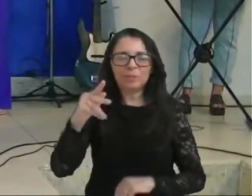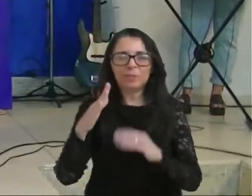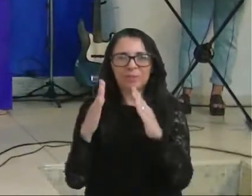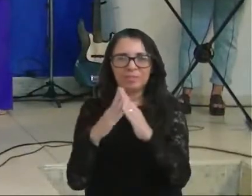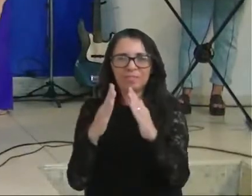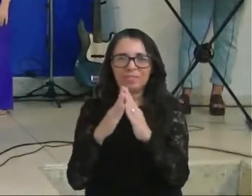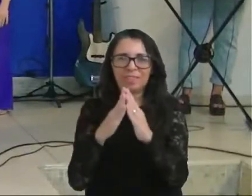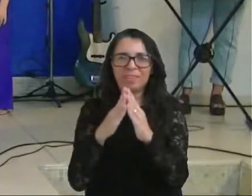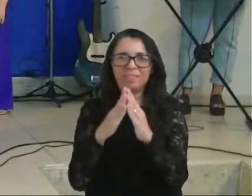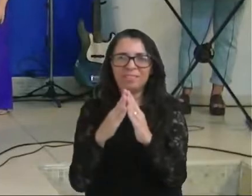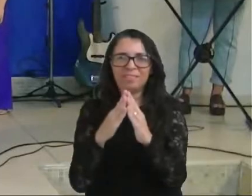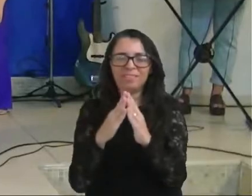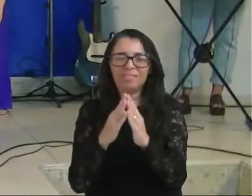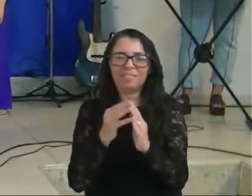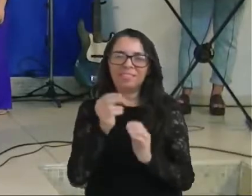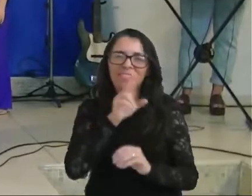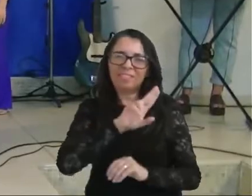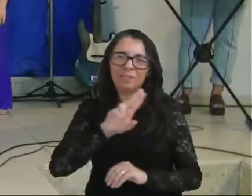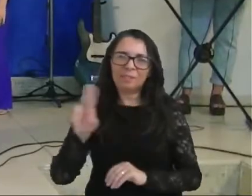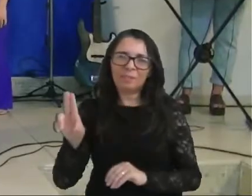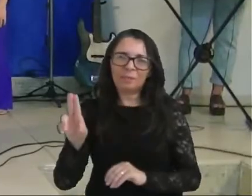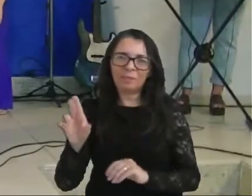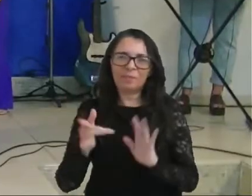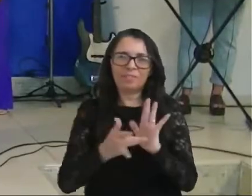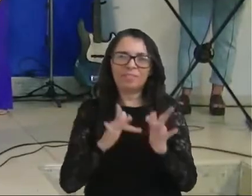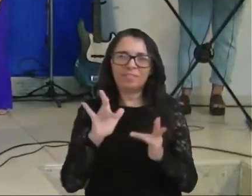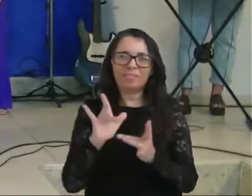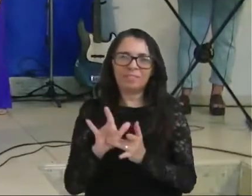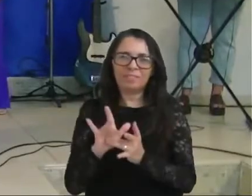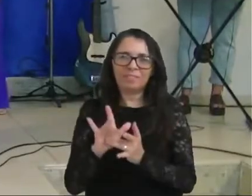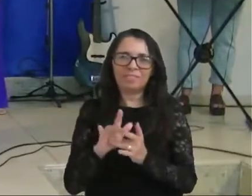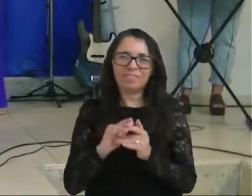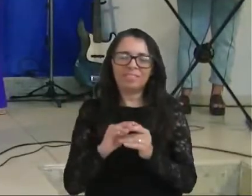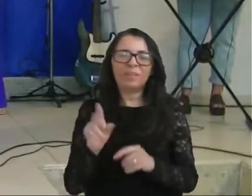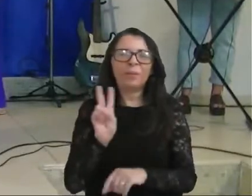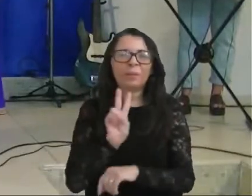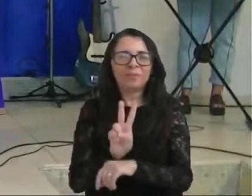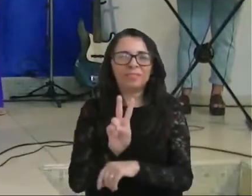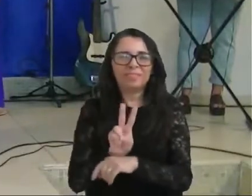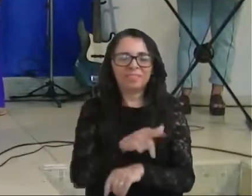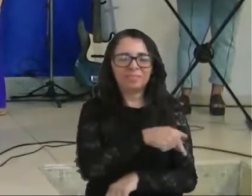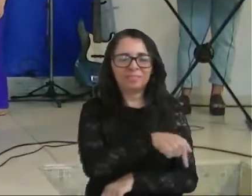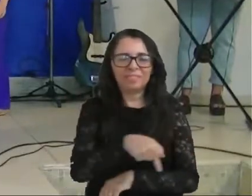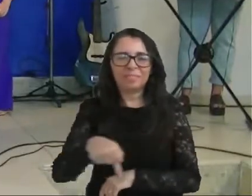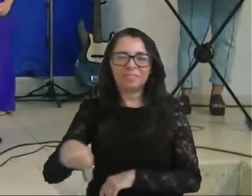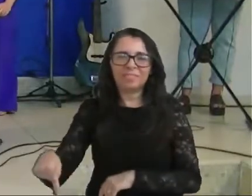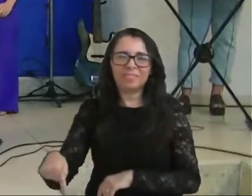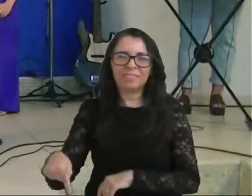grande abraço. Te agradeço por